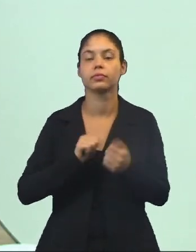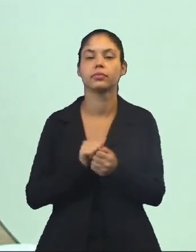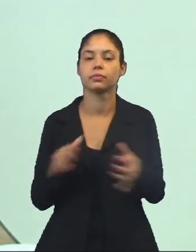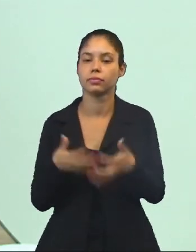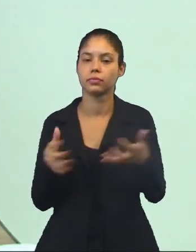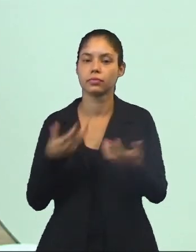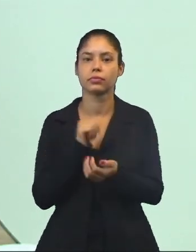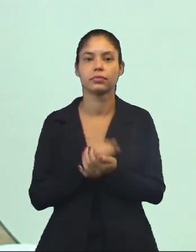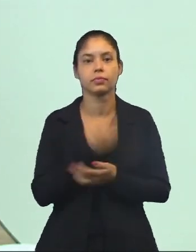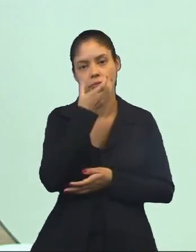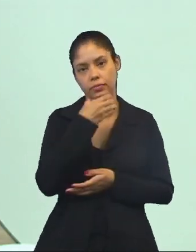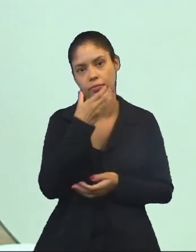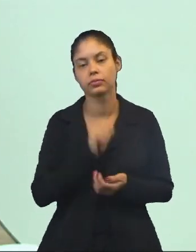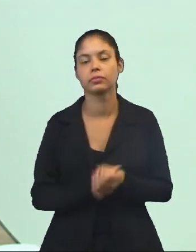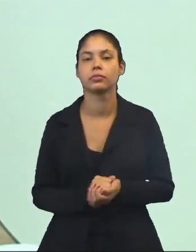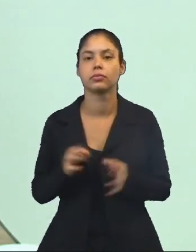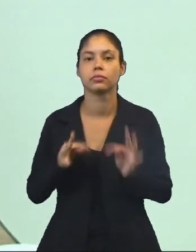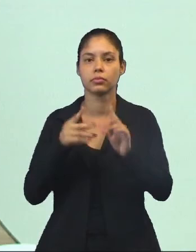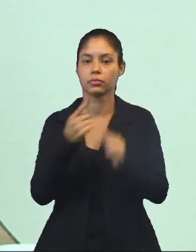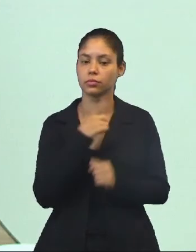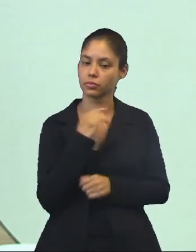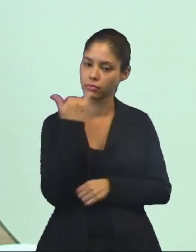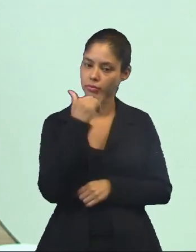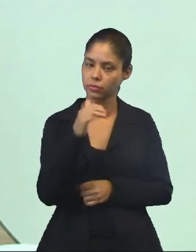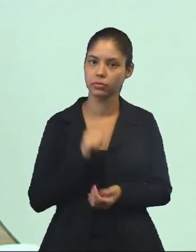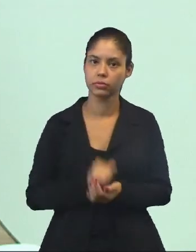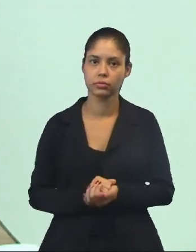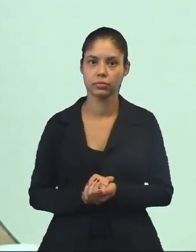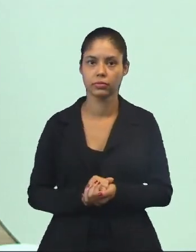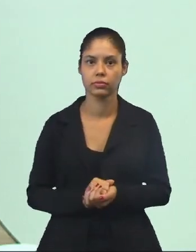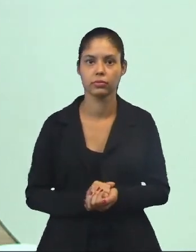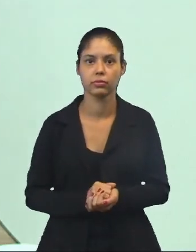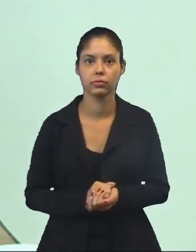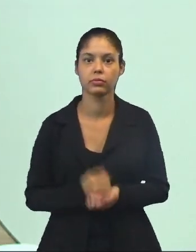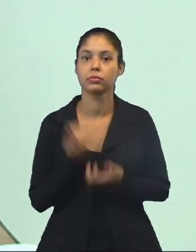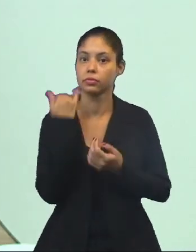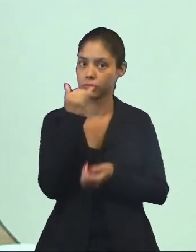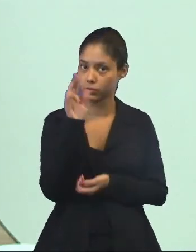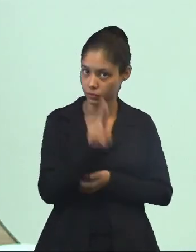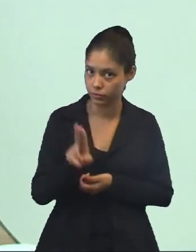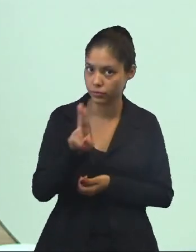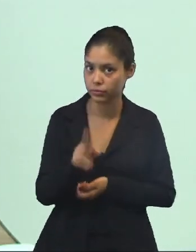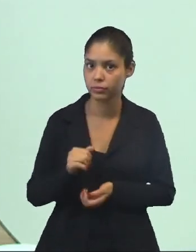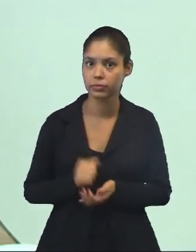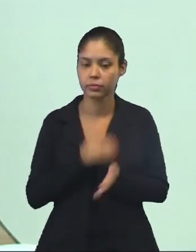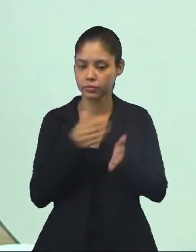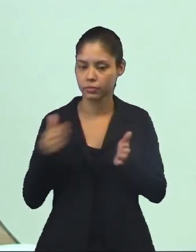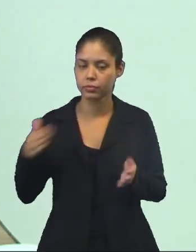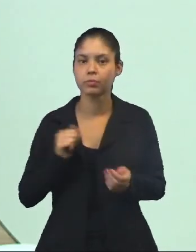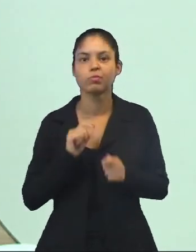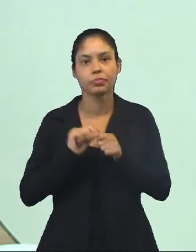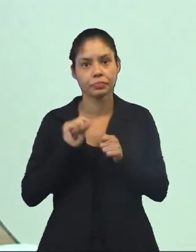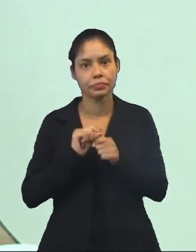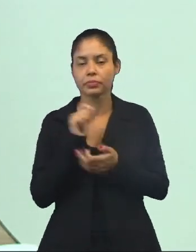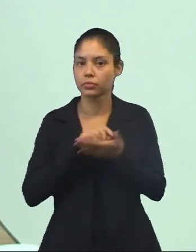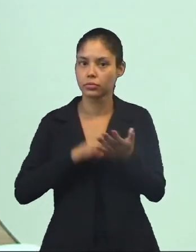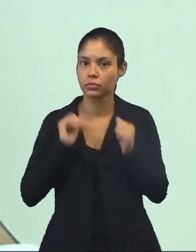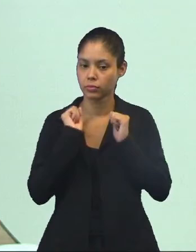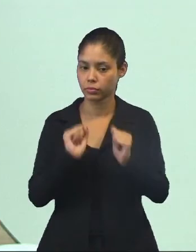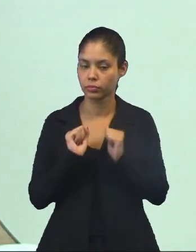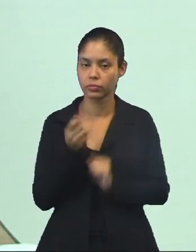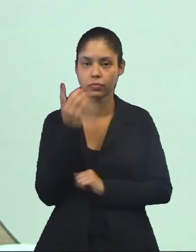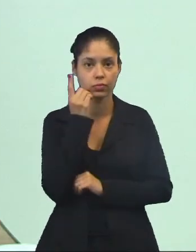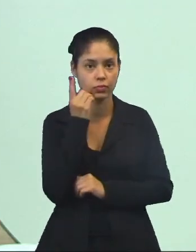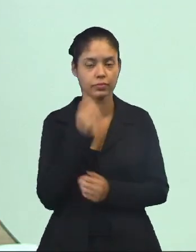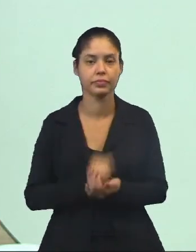verdura, frutas e legumes, porque a gente obtém a energia no nosso corpo. A gente gasta essa energia na medida que nós estamos fazendo atividades em nosso